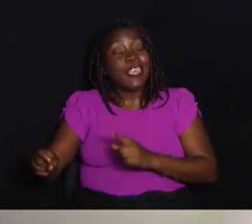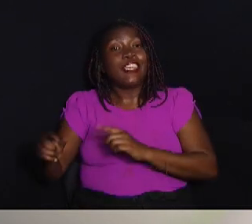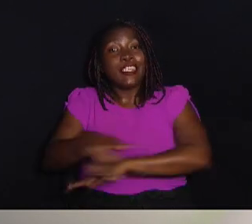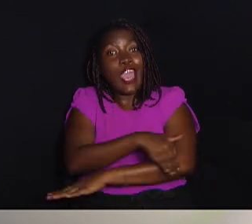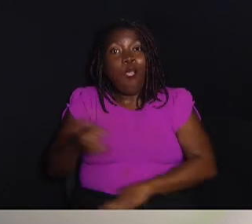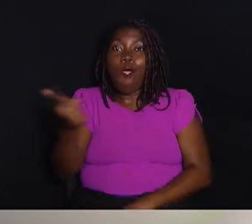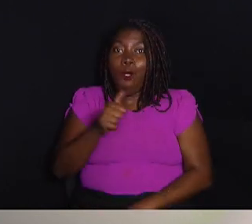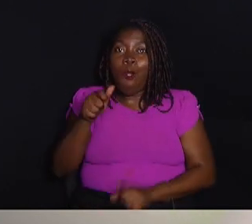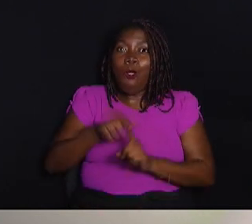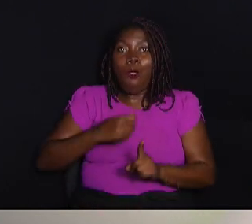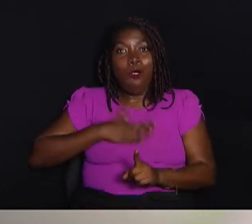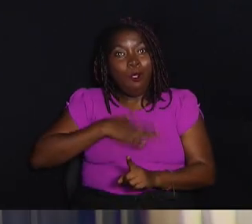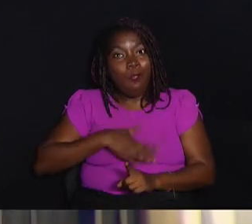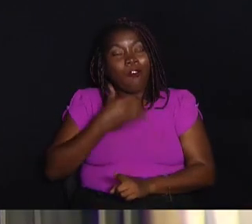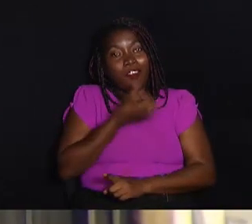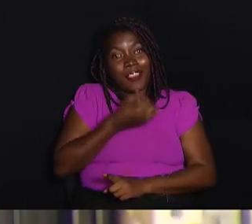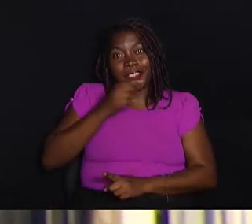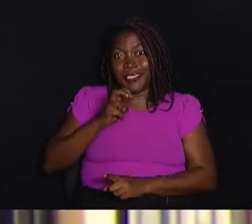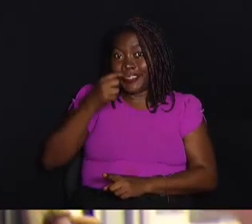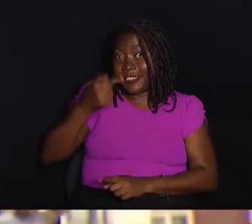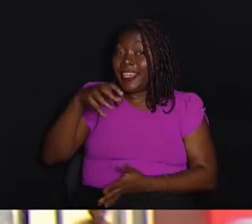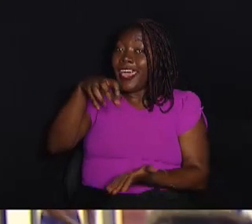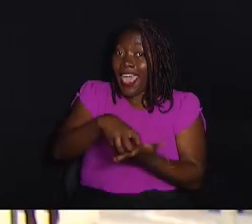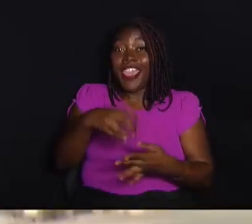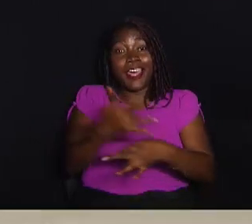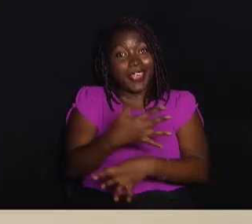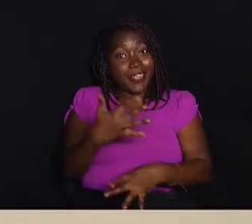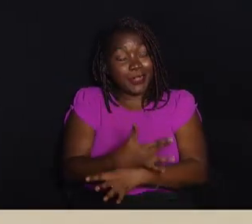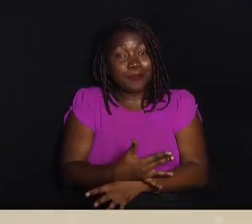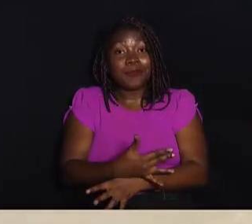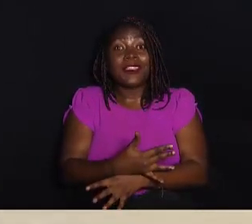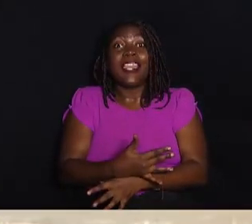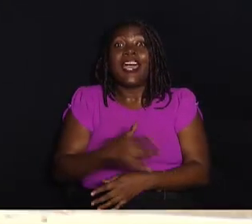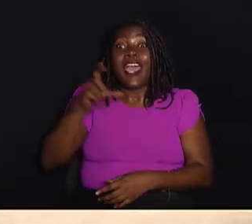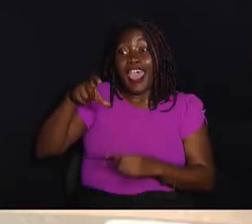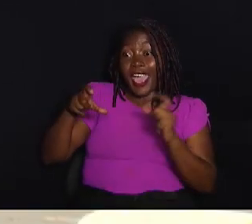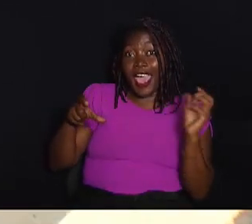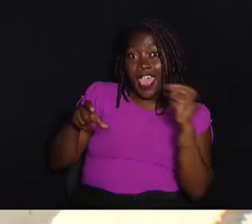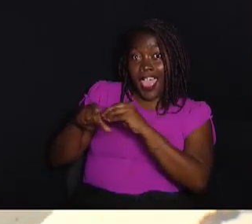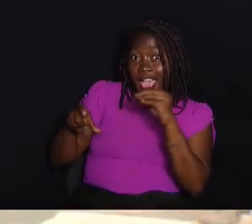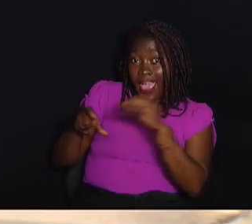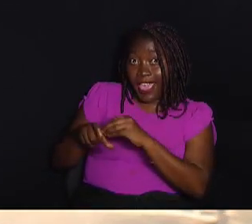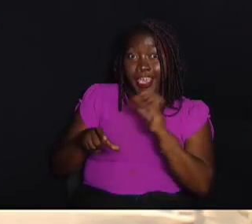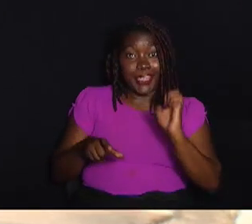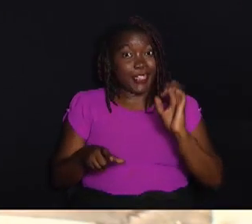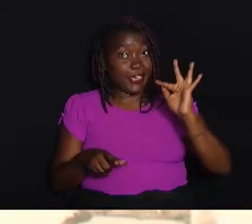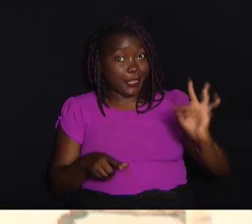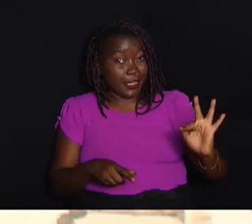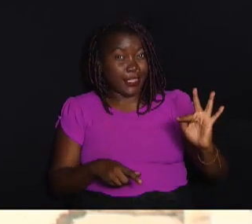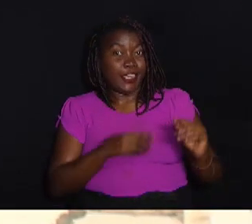Agosto 757 no centro da cidade a recarga do passe escolar para o Ensino Fundamental e